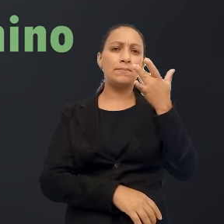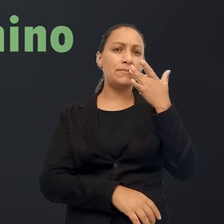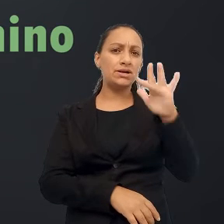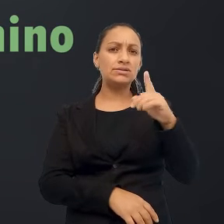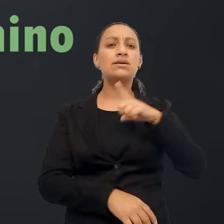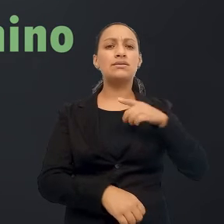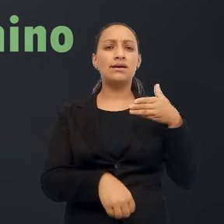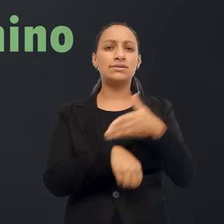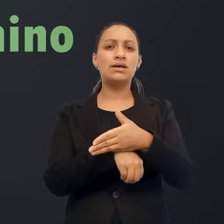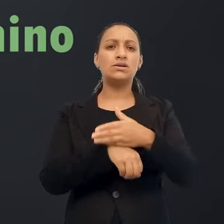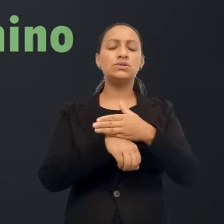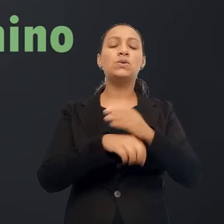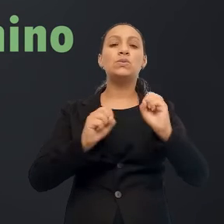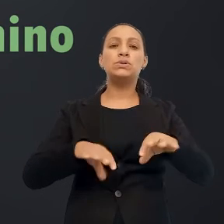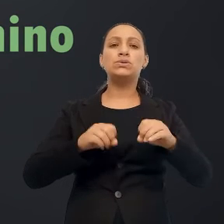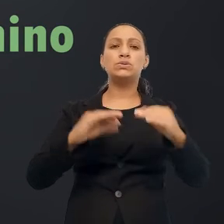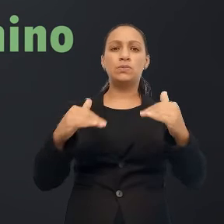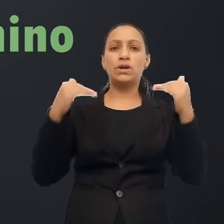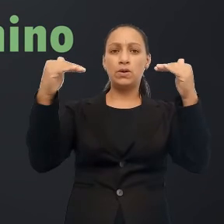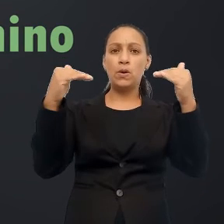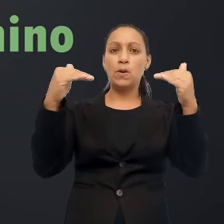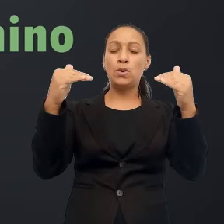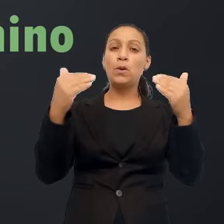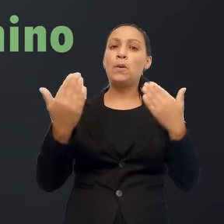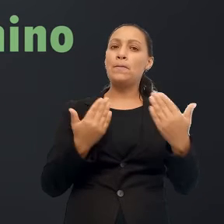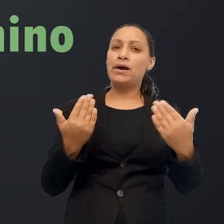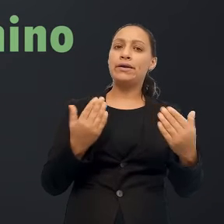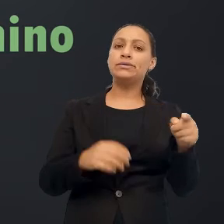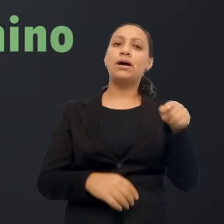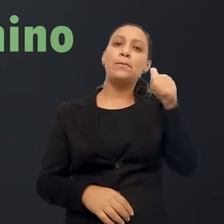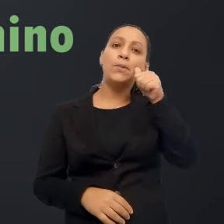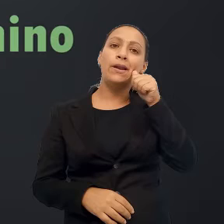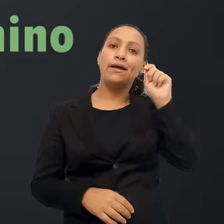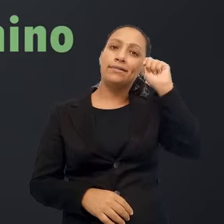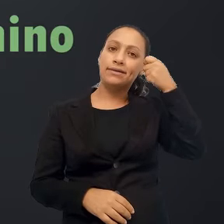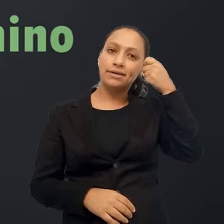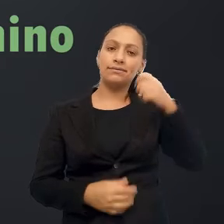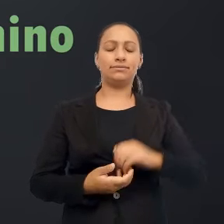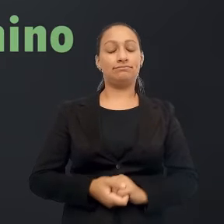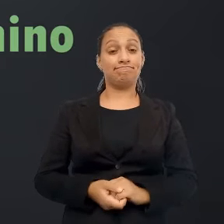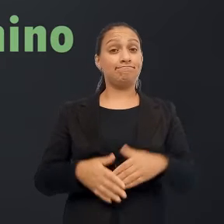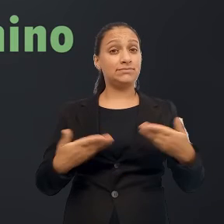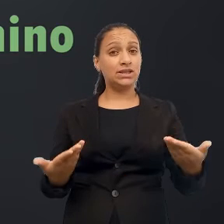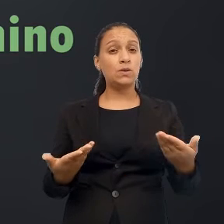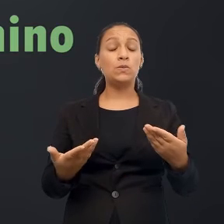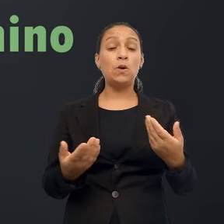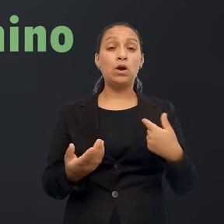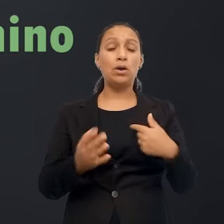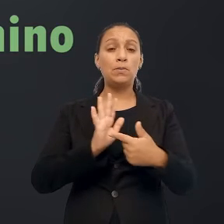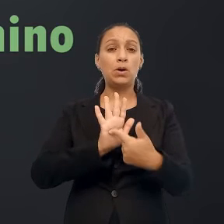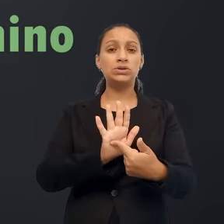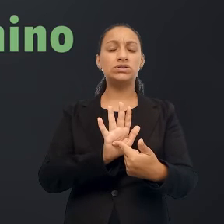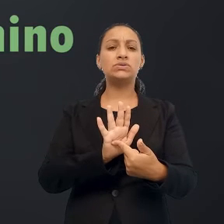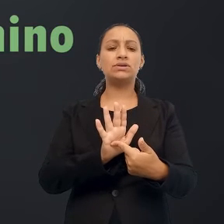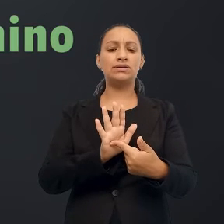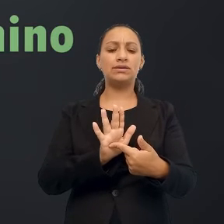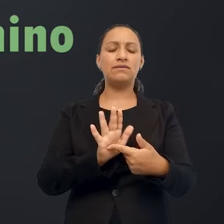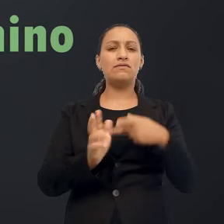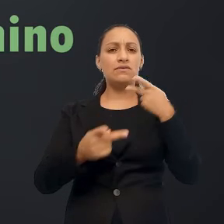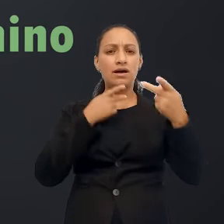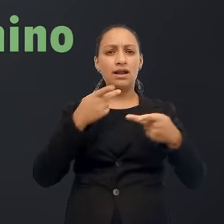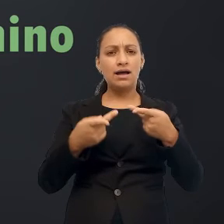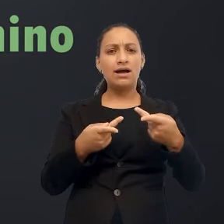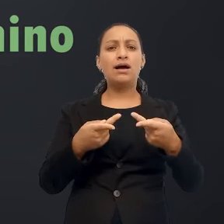têm acesso ao ensino superior em relação às mulheres negras. Então, eu destaco aqui que, além da gente falar, né,